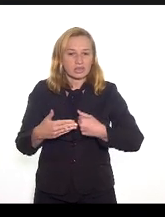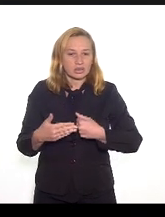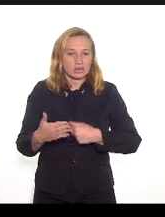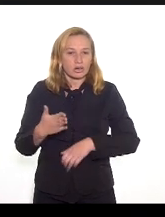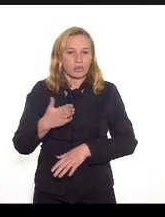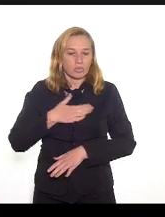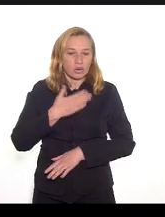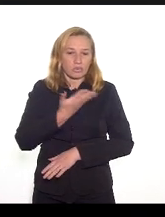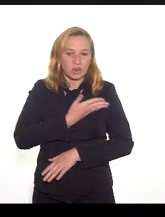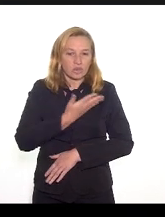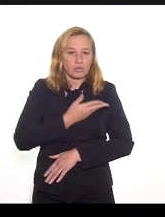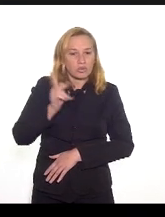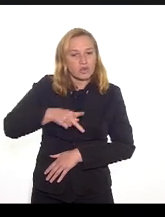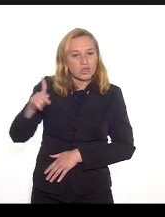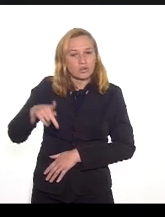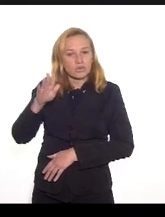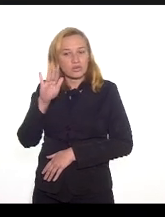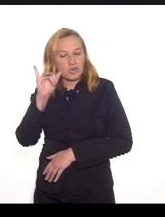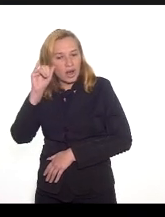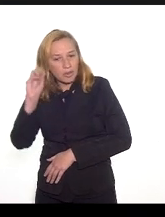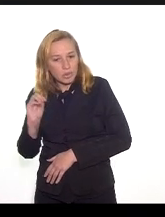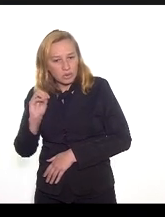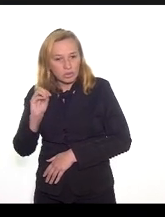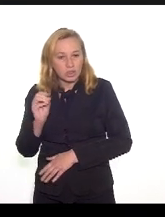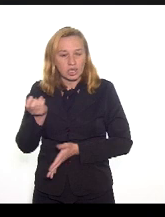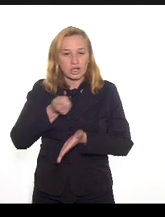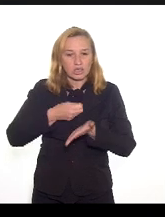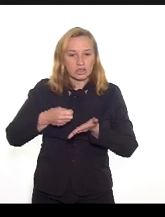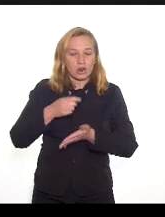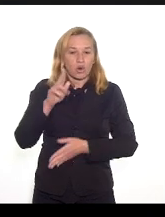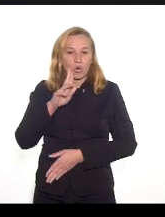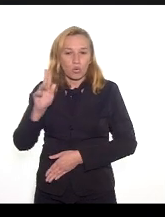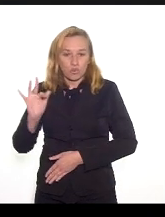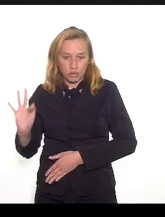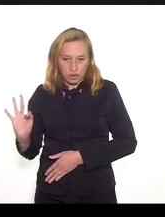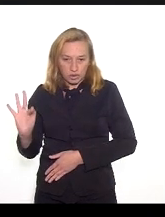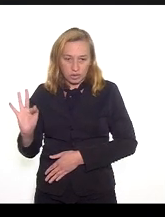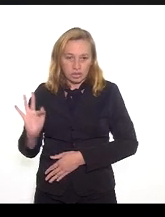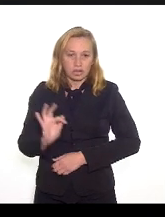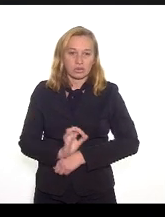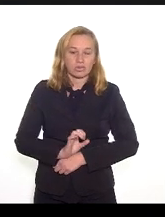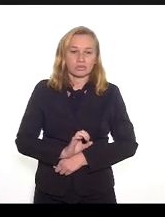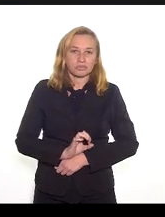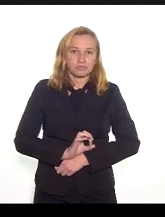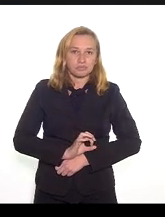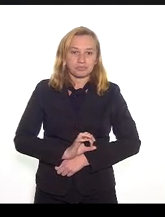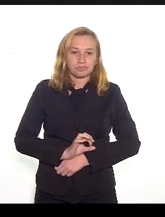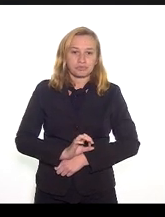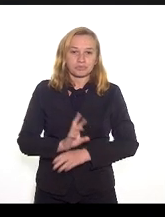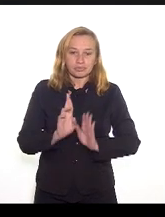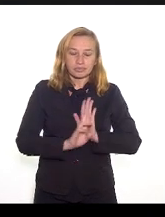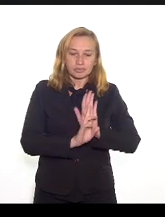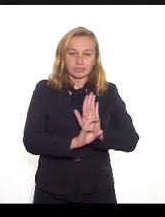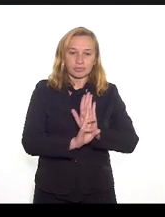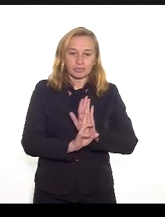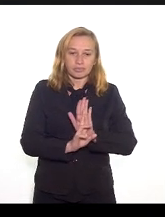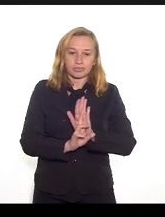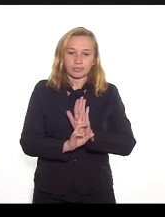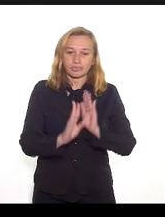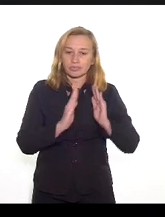meu amigo, professor Fábio Barbosa Passos, vice-reitor da UF. Eu não sei se já temos na sala representações da